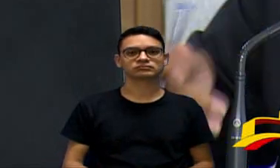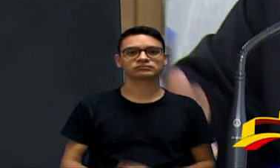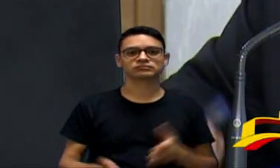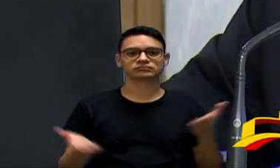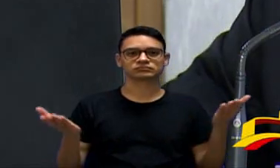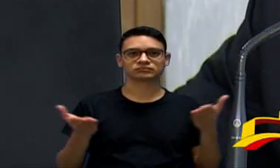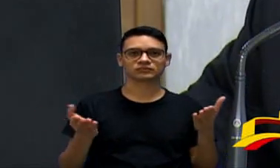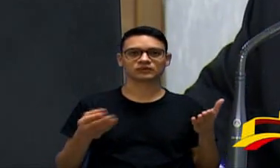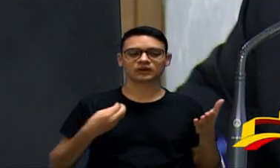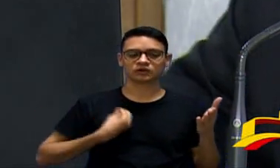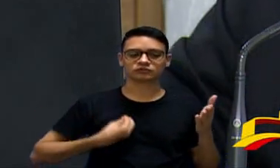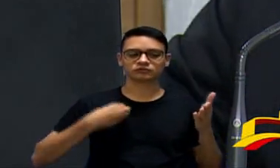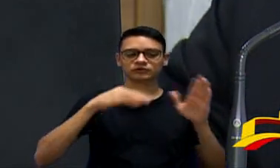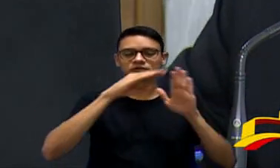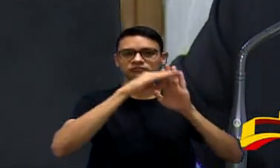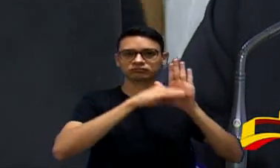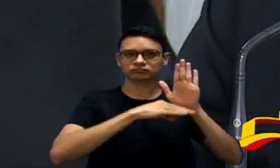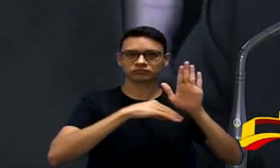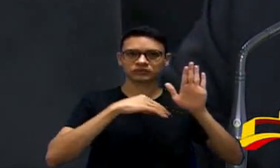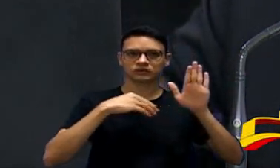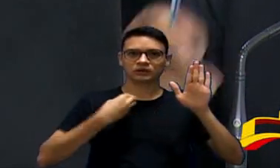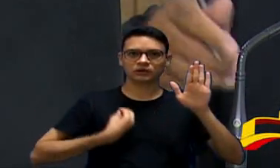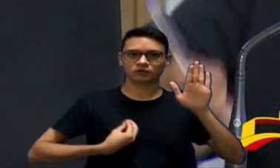Tendo o número regimental...